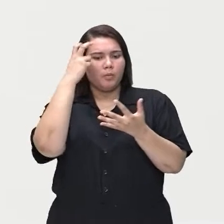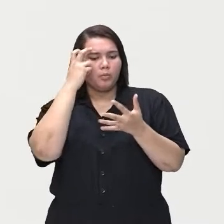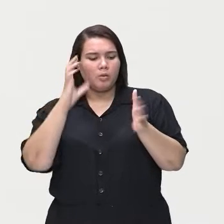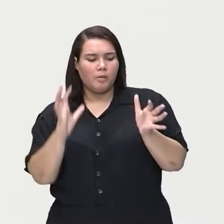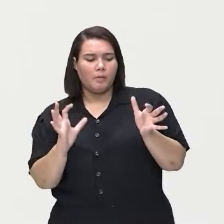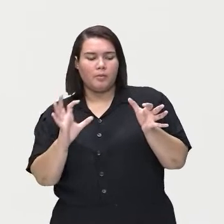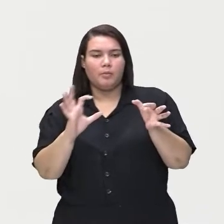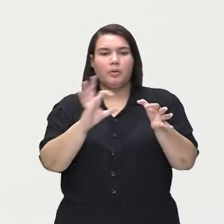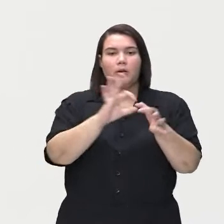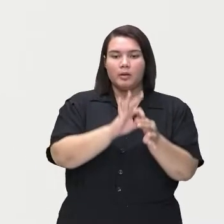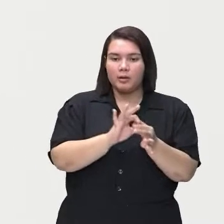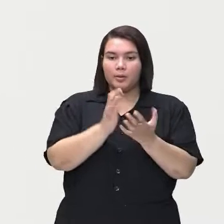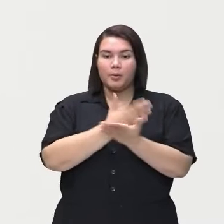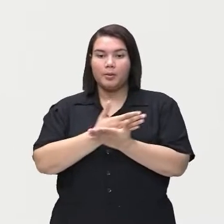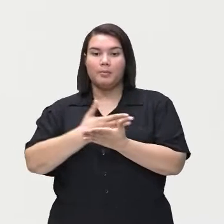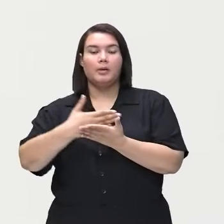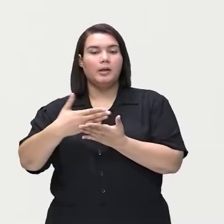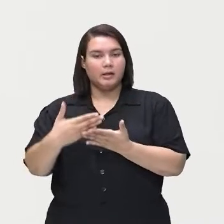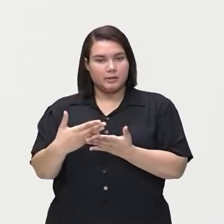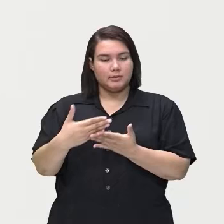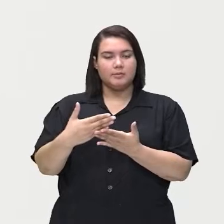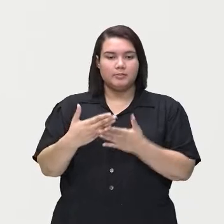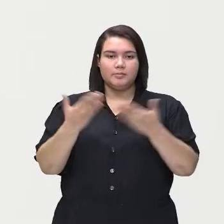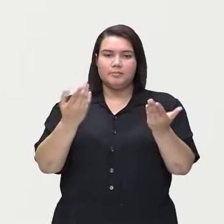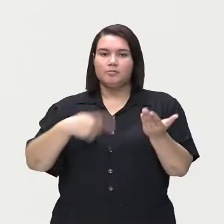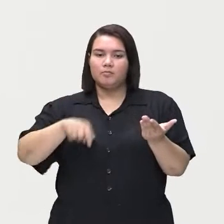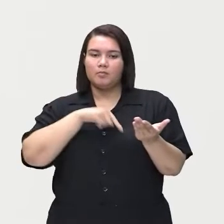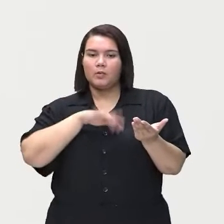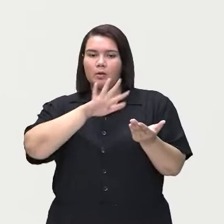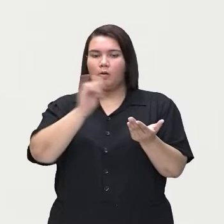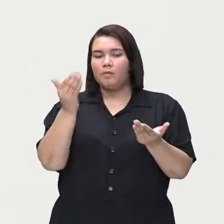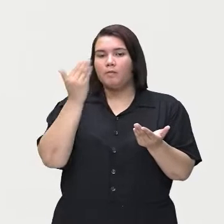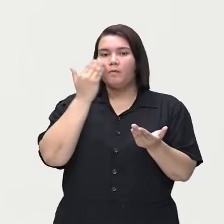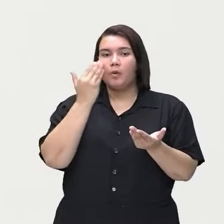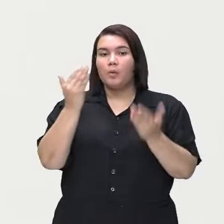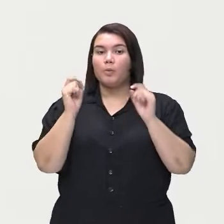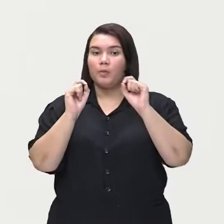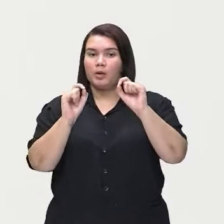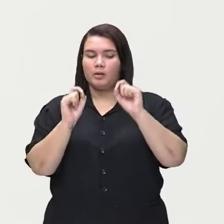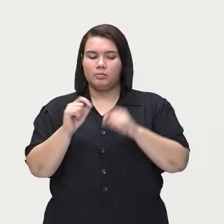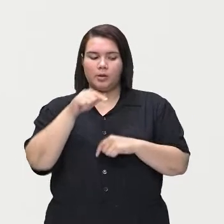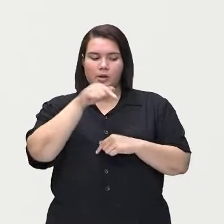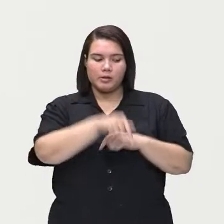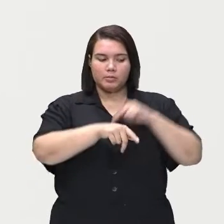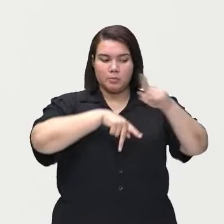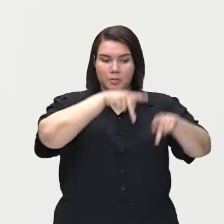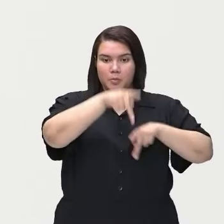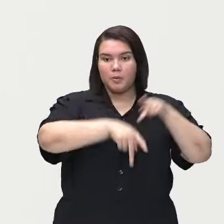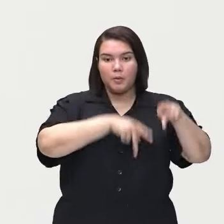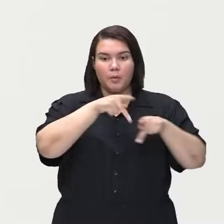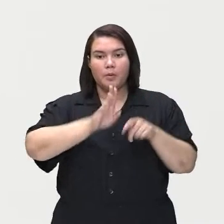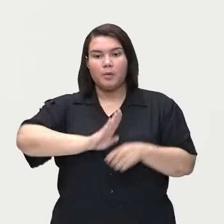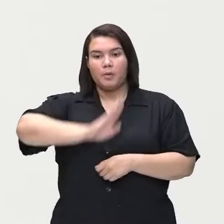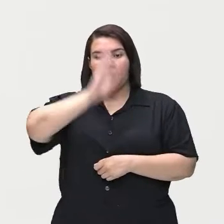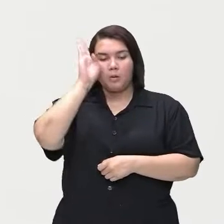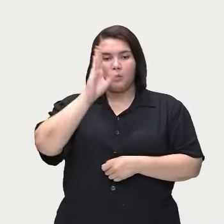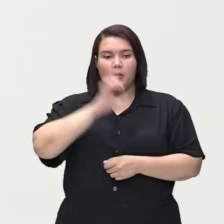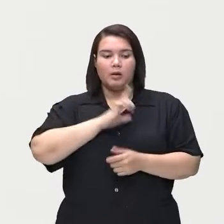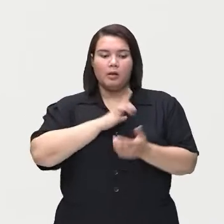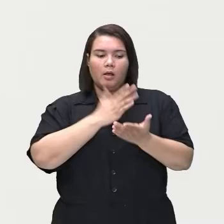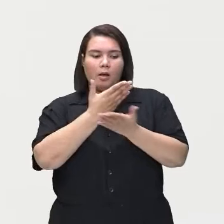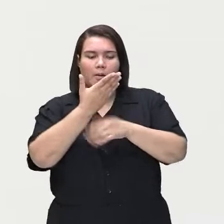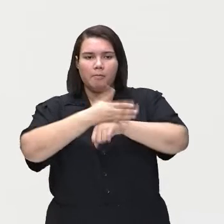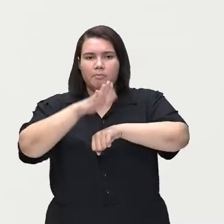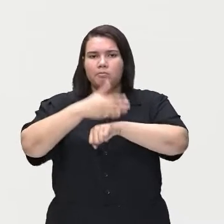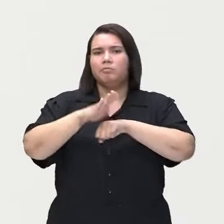para dentro da cultura romana. A gente vai ver os romanos trazendo ali essas práticas culturais,